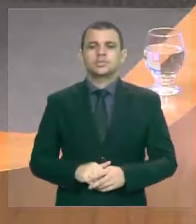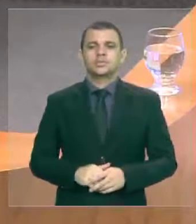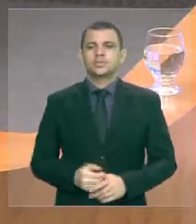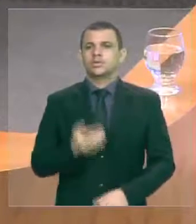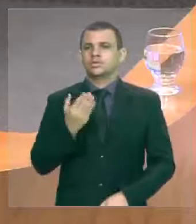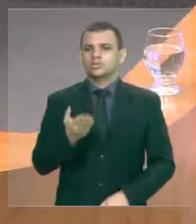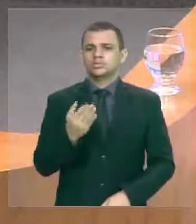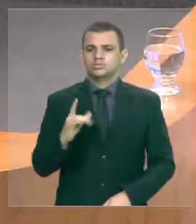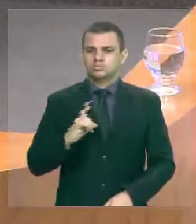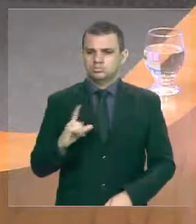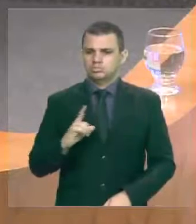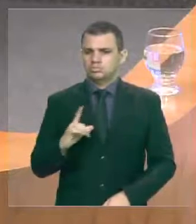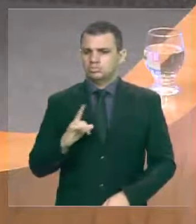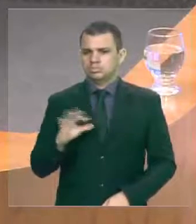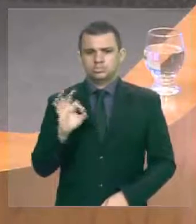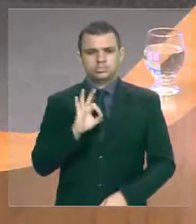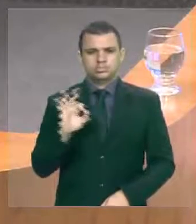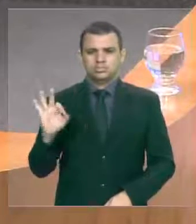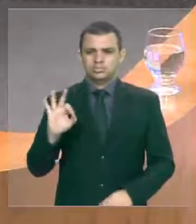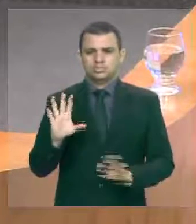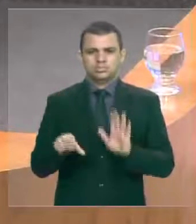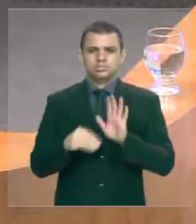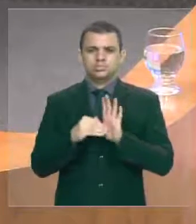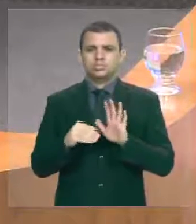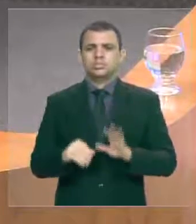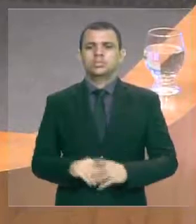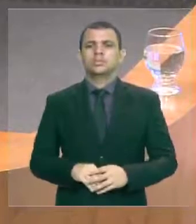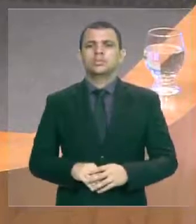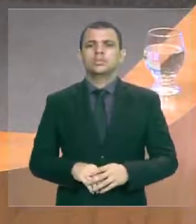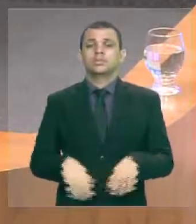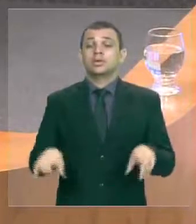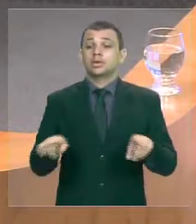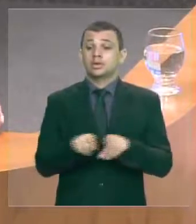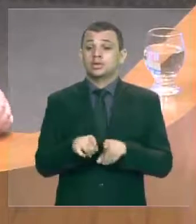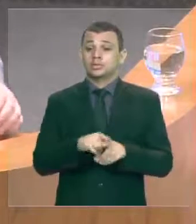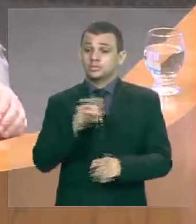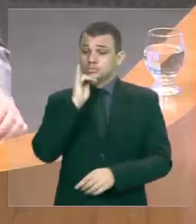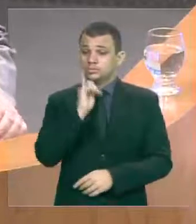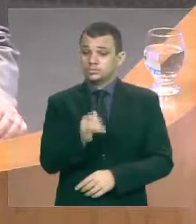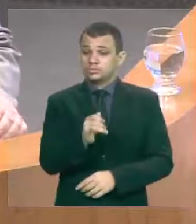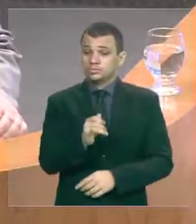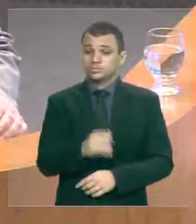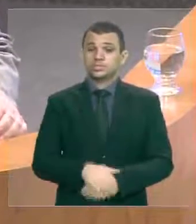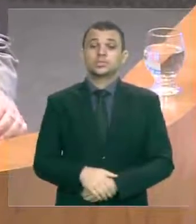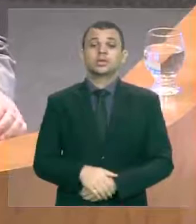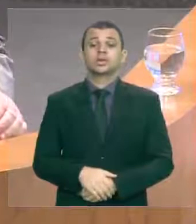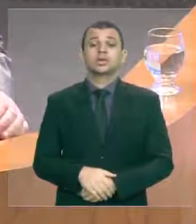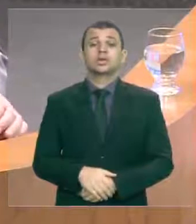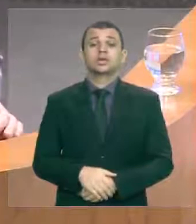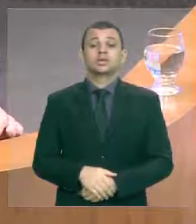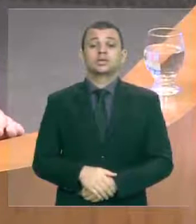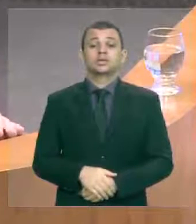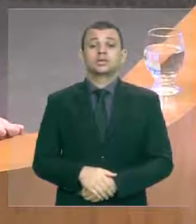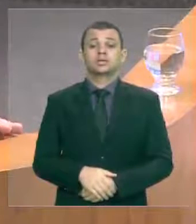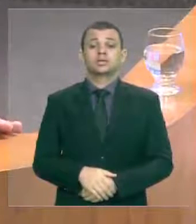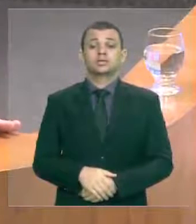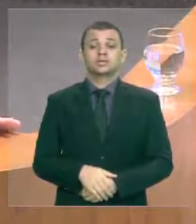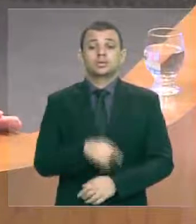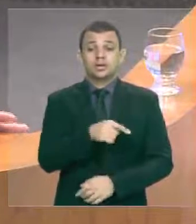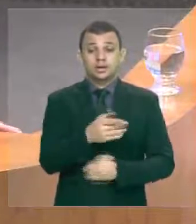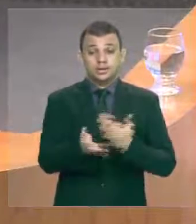à parte. Dizer a Vossa Excelência que este certame,